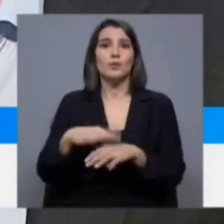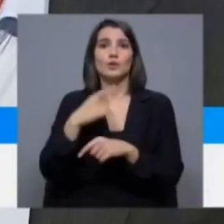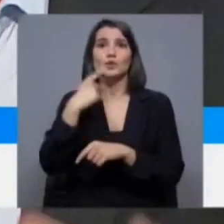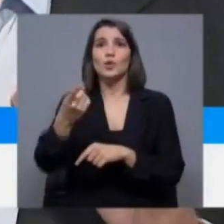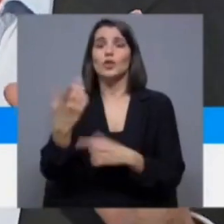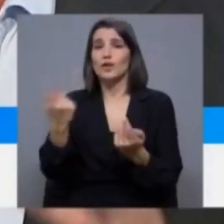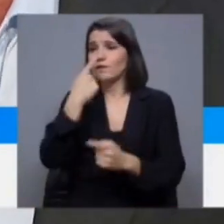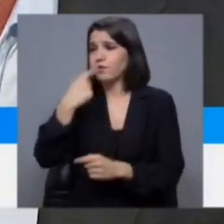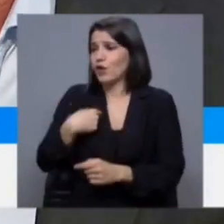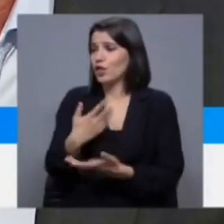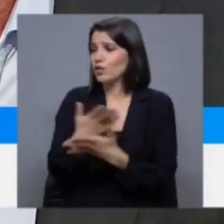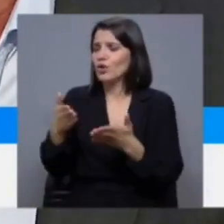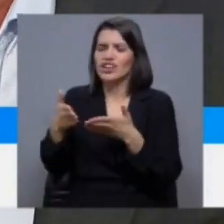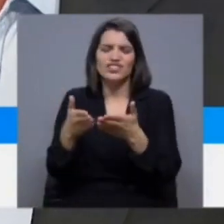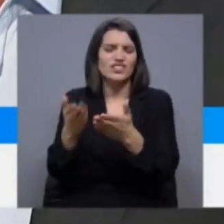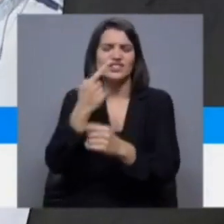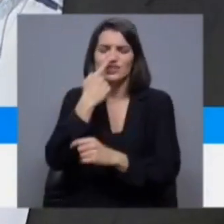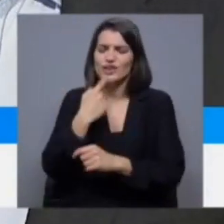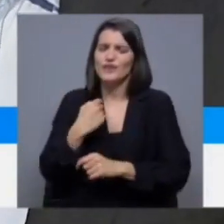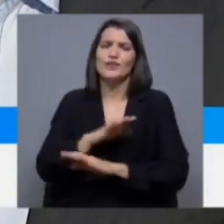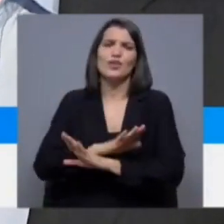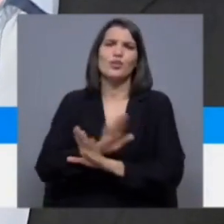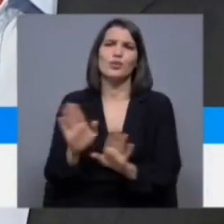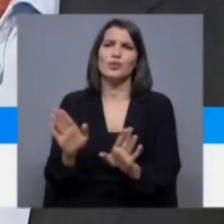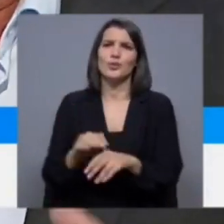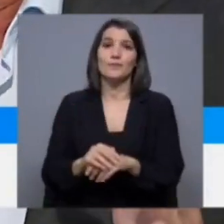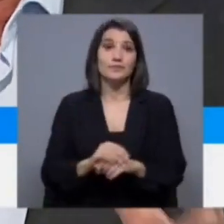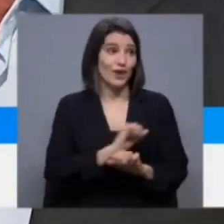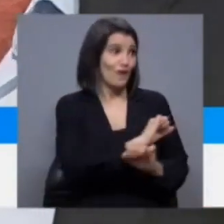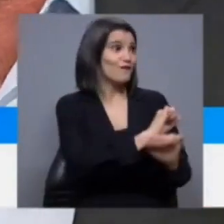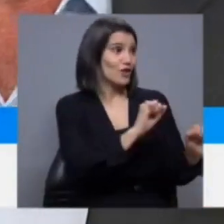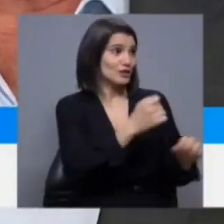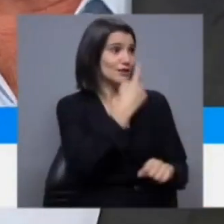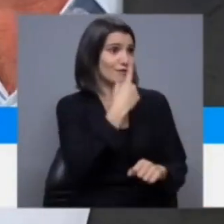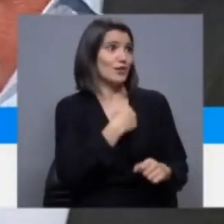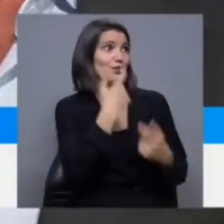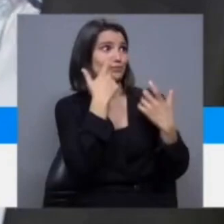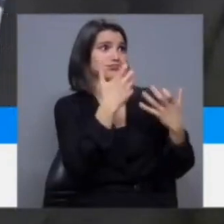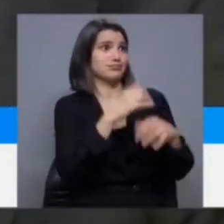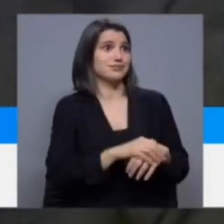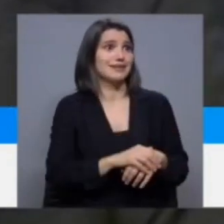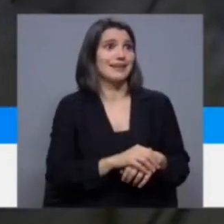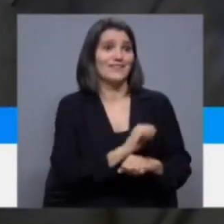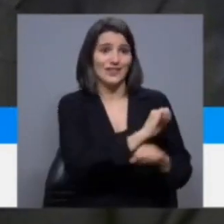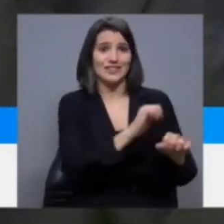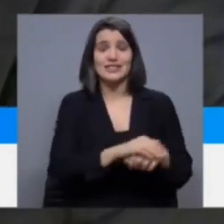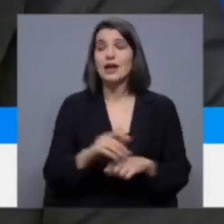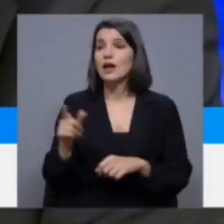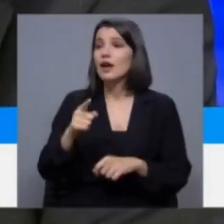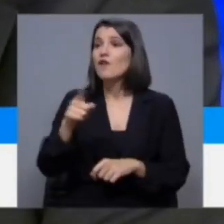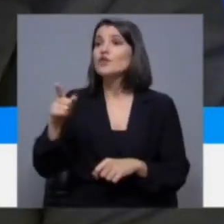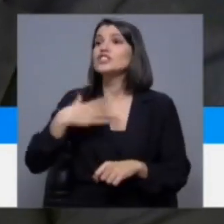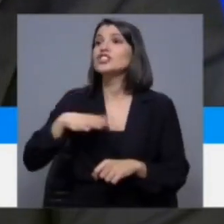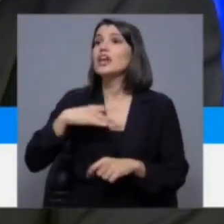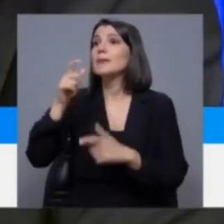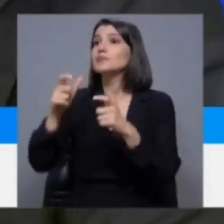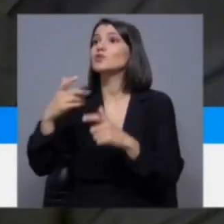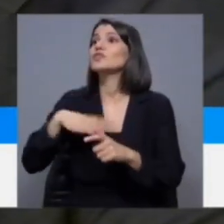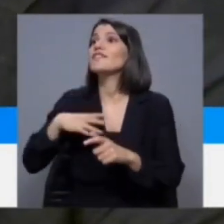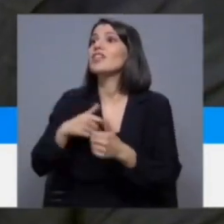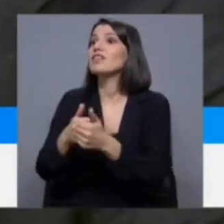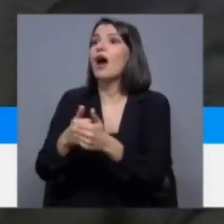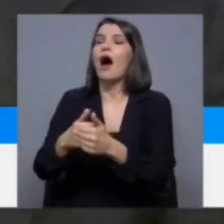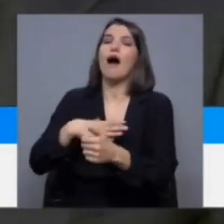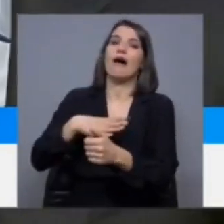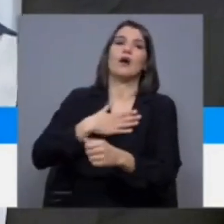ele também essa estratégia foi ou através da nossa estratégia de Cristo da evitáveis e ninguém quer ir